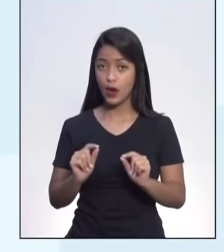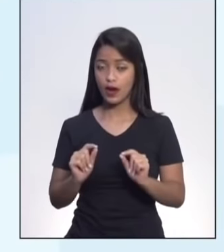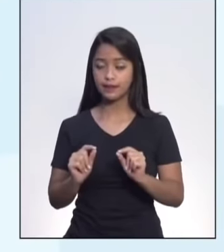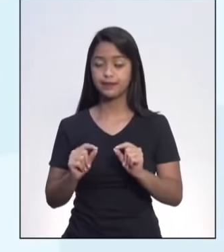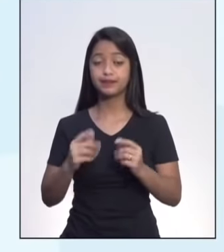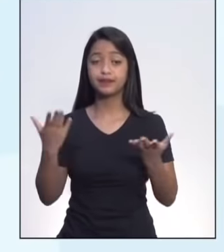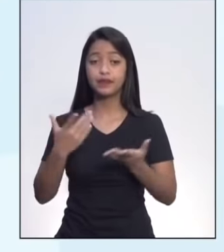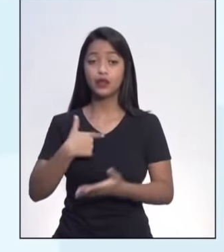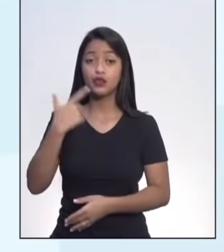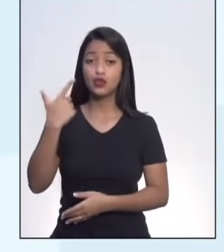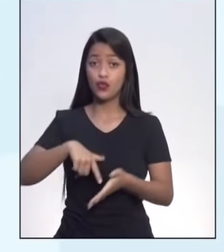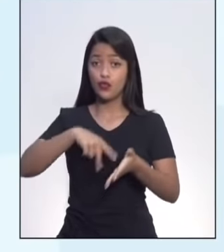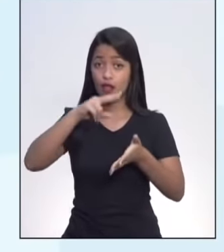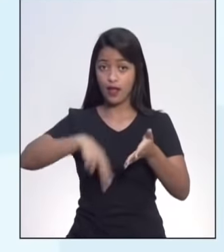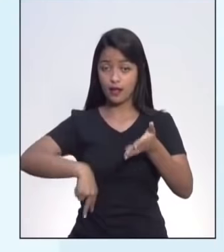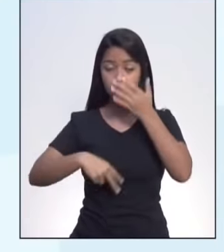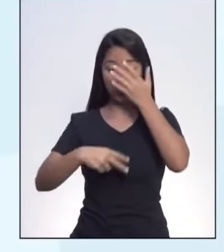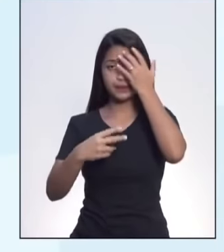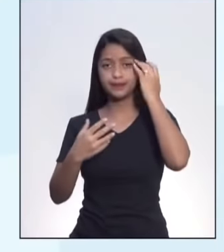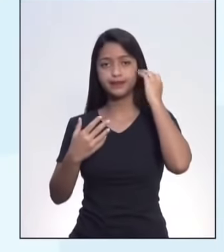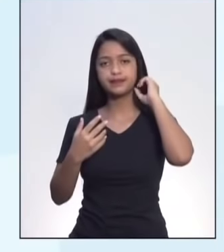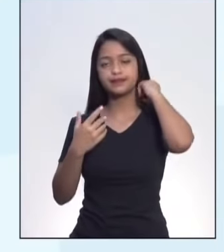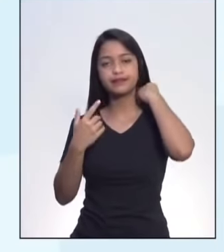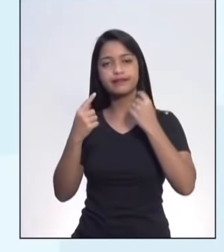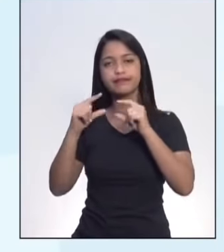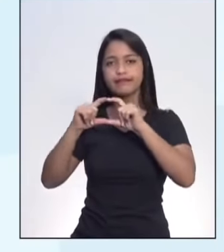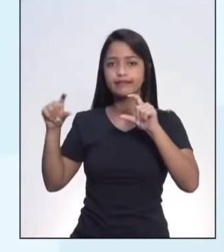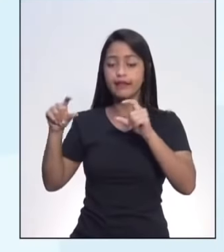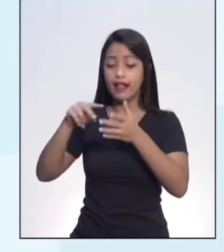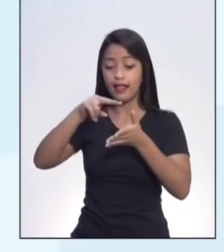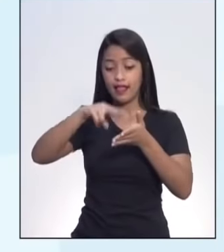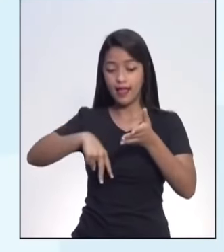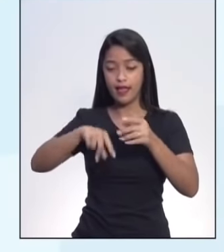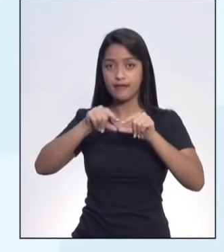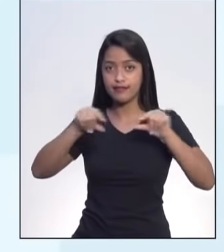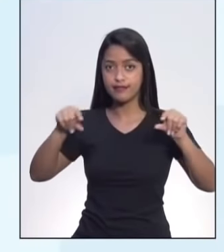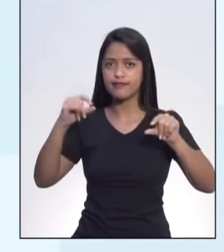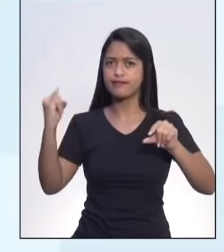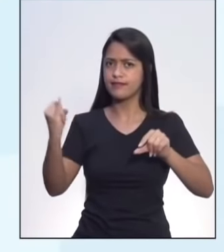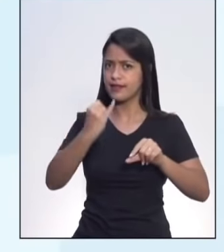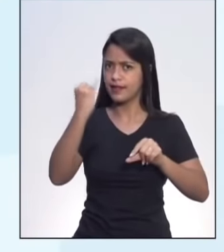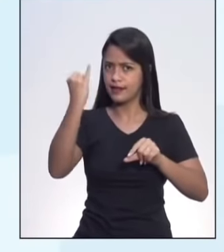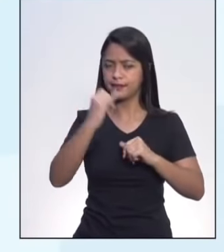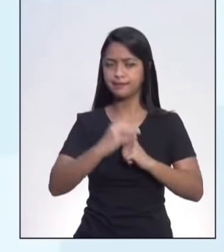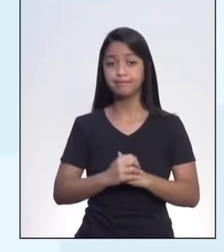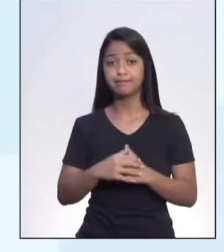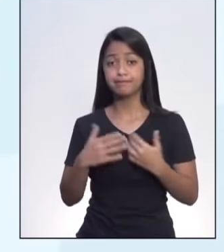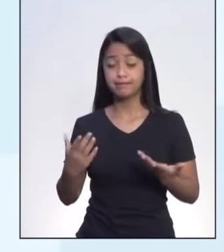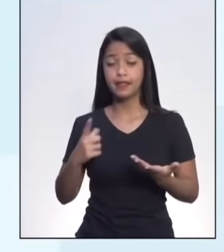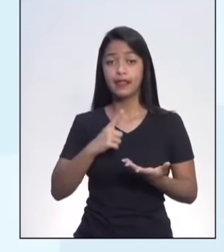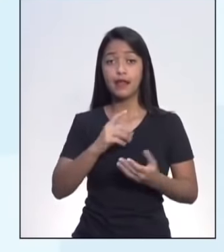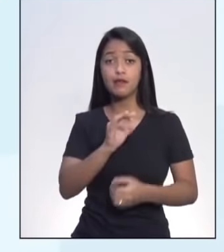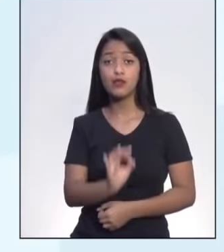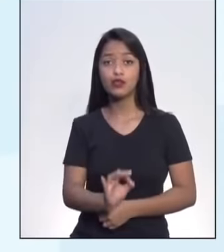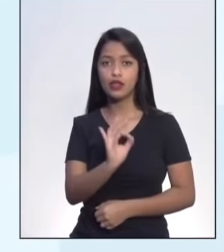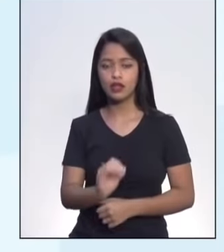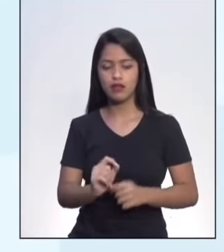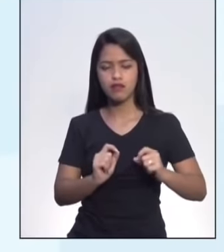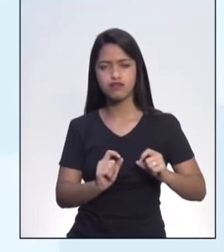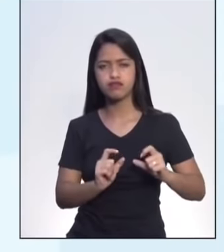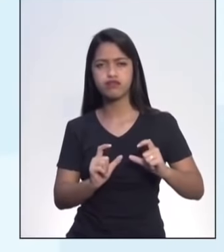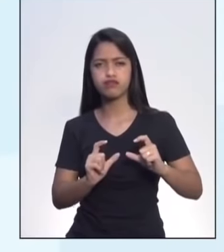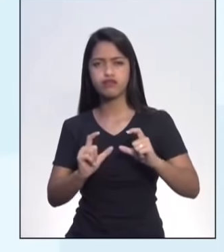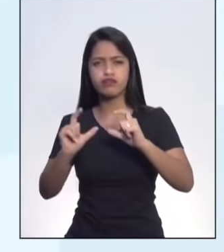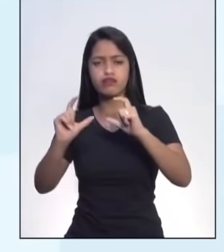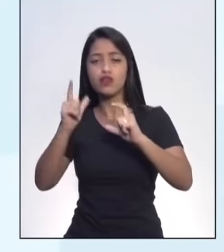pergunta novamente. Tá? Então, a leitura da pergunta é extremamente importante. Se considerarmos o aumento percentual na produção